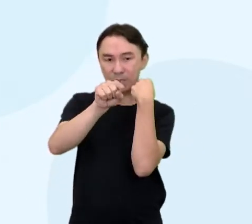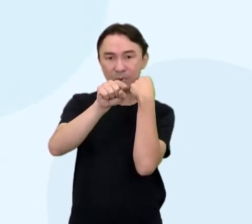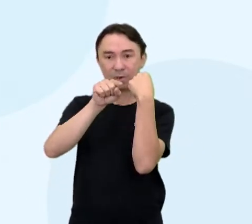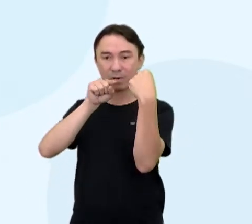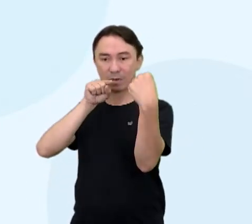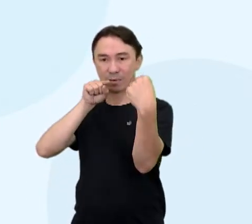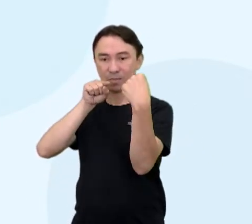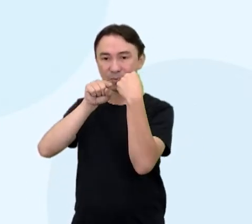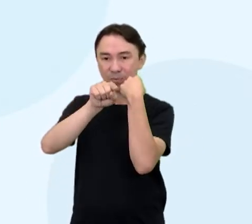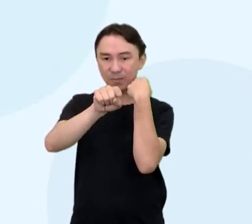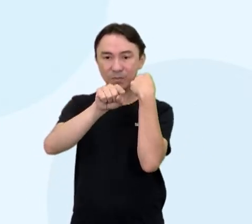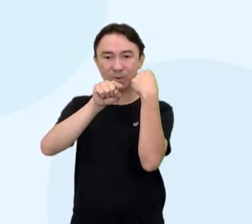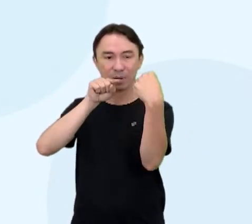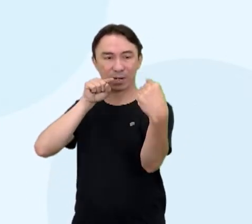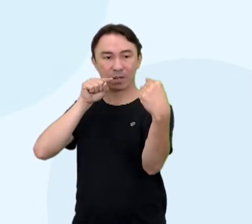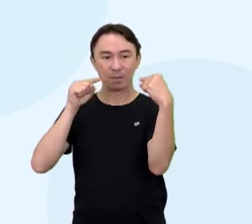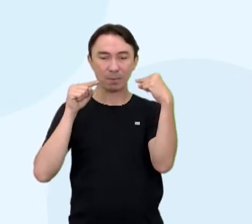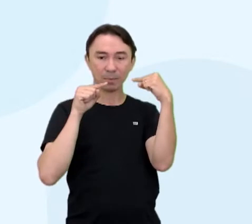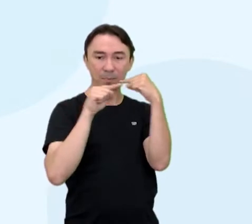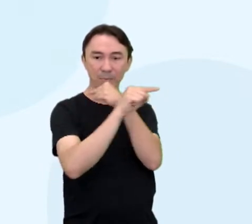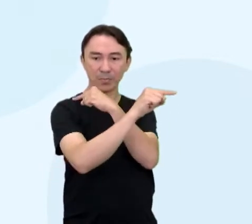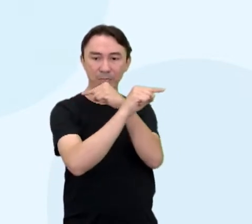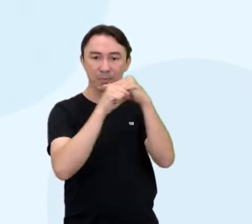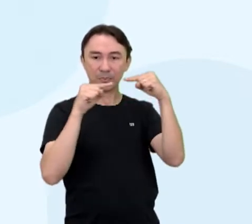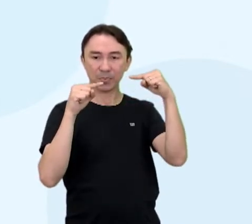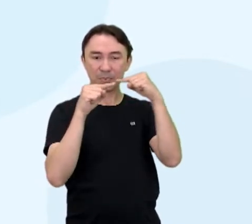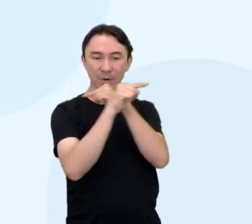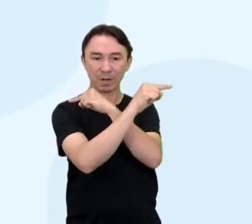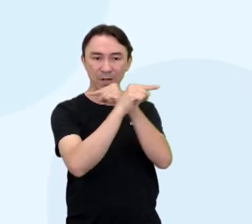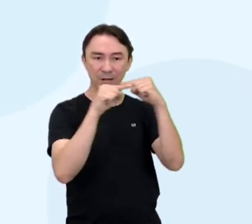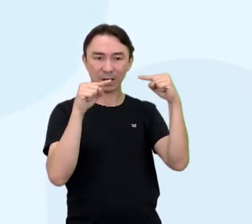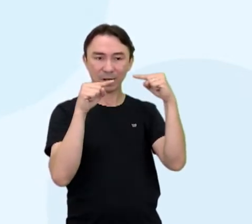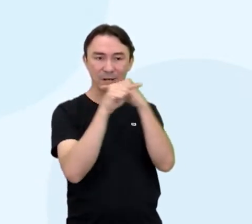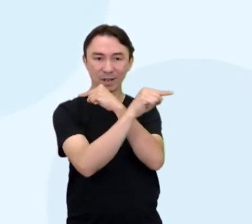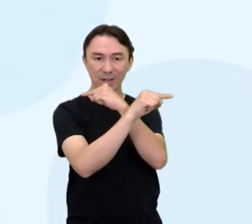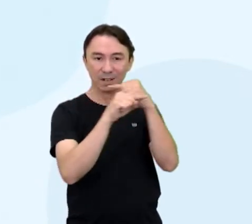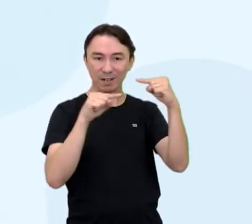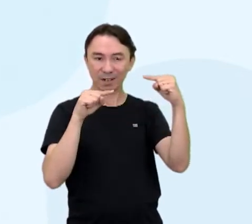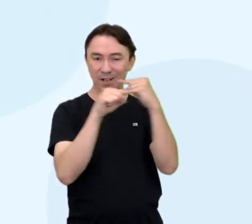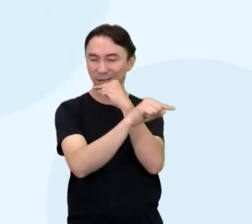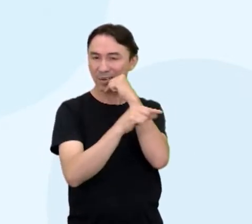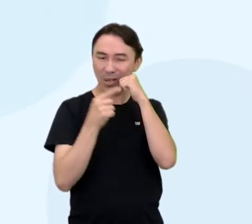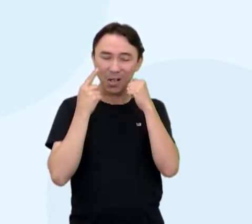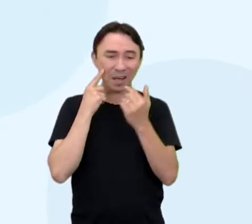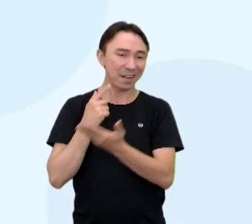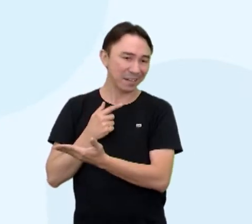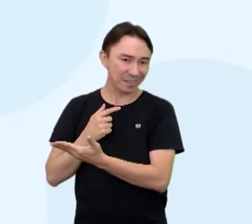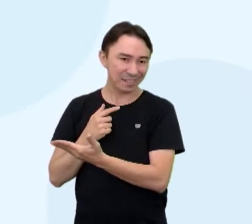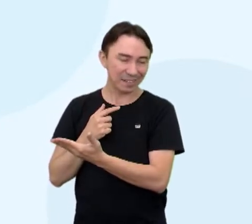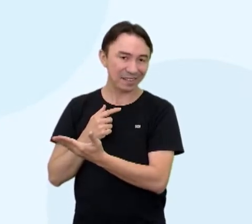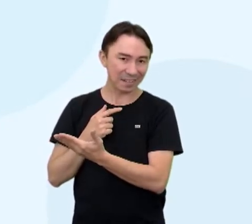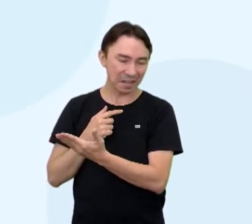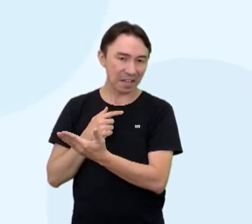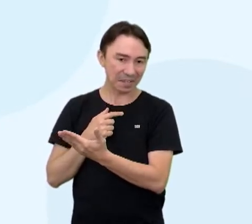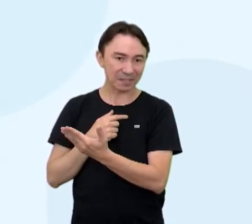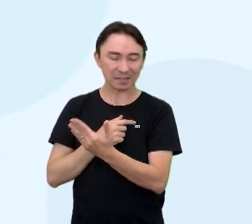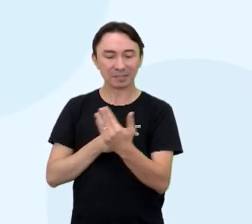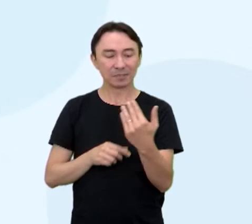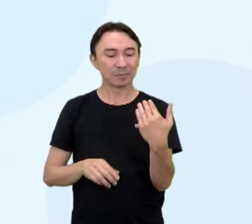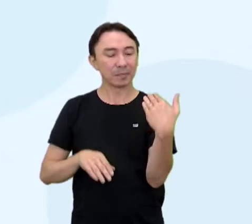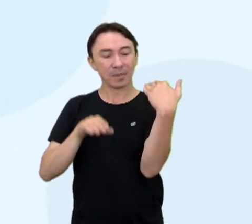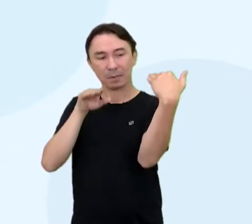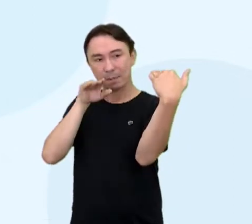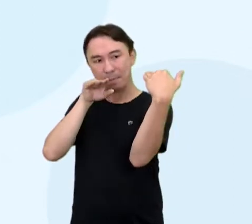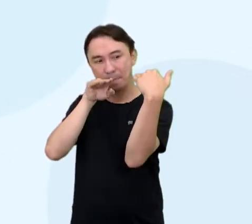gente vê. Na verdade, é um movimento, né, de uma placa raspando na outra.